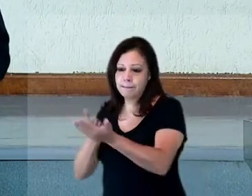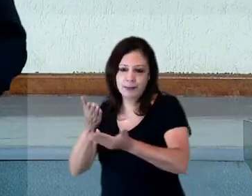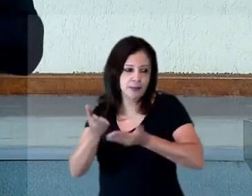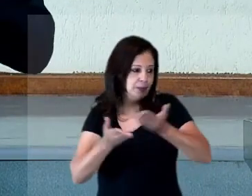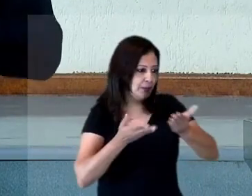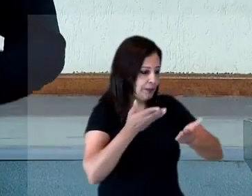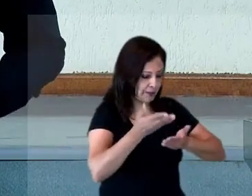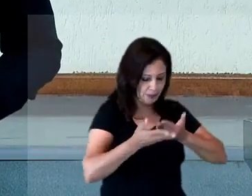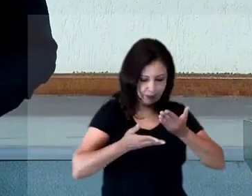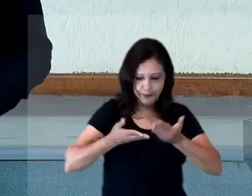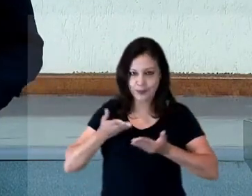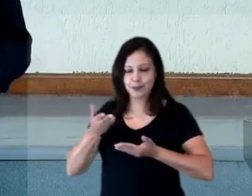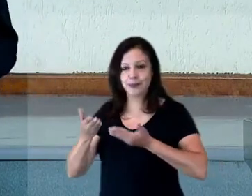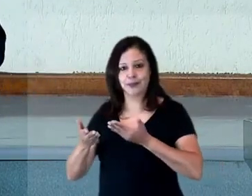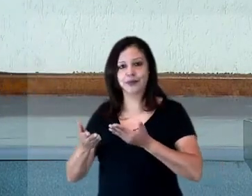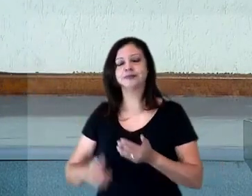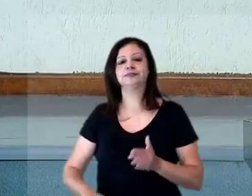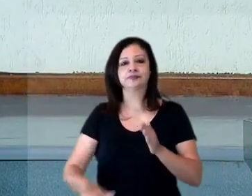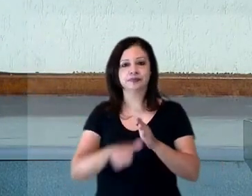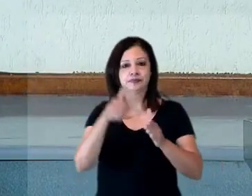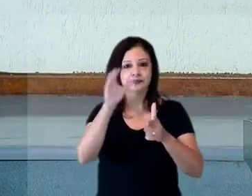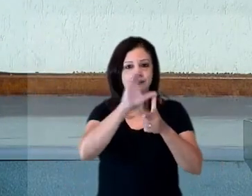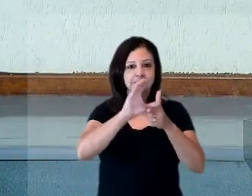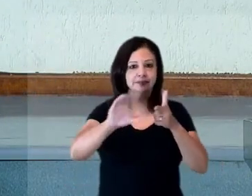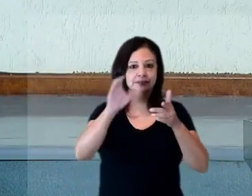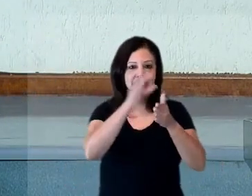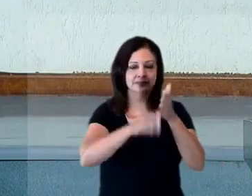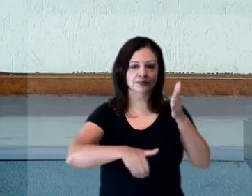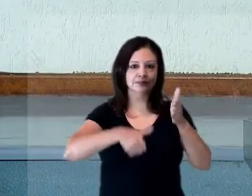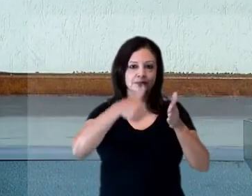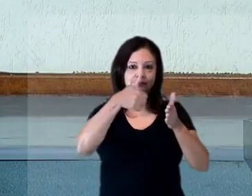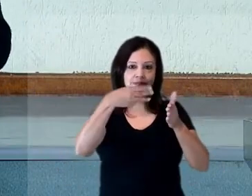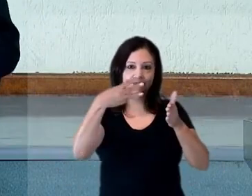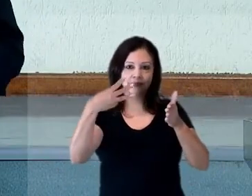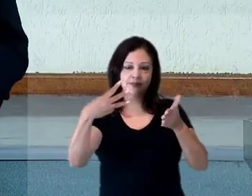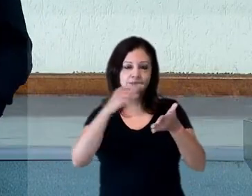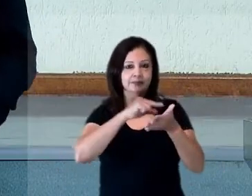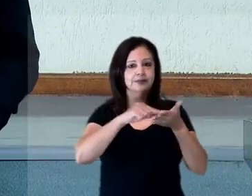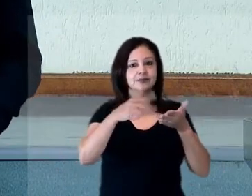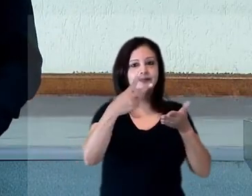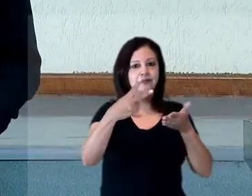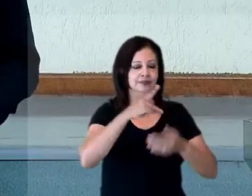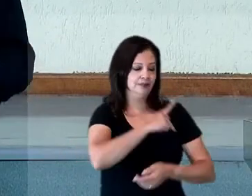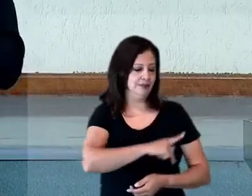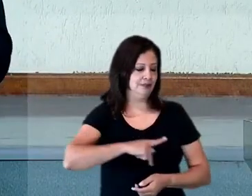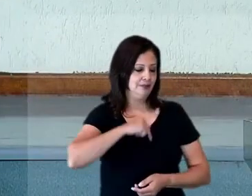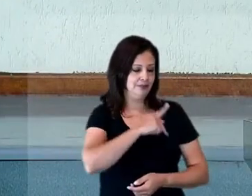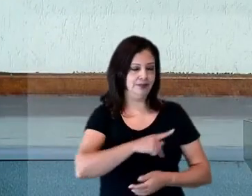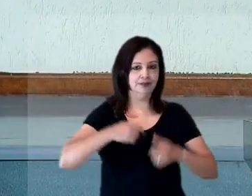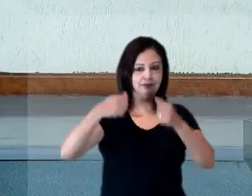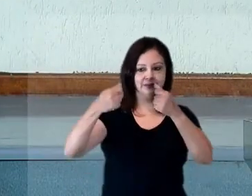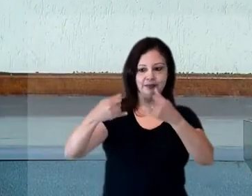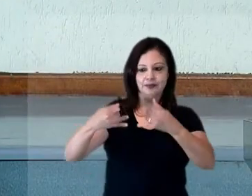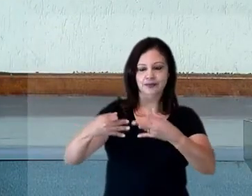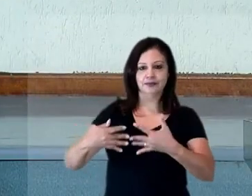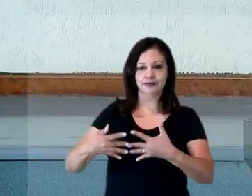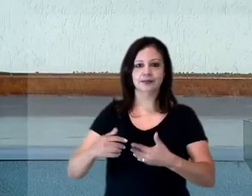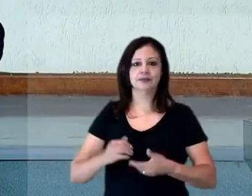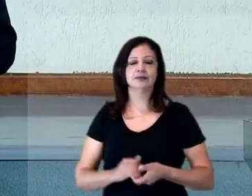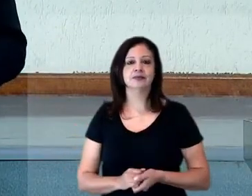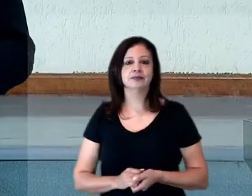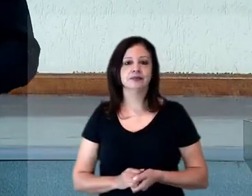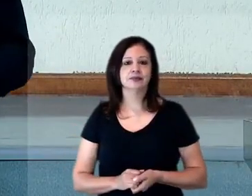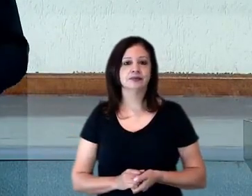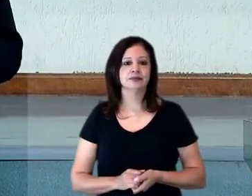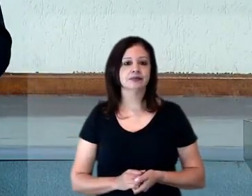outros. 1 Coríntios 13, verso 2, quando Paulo escreve à igreja de Corinto, ele diz, ainda que